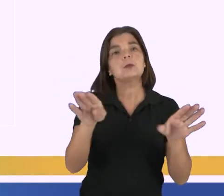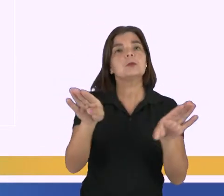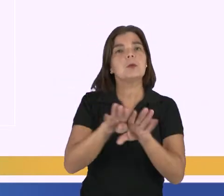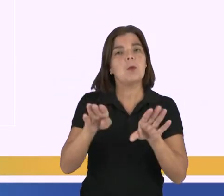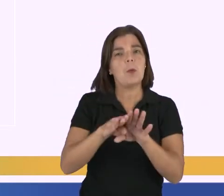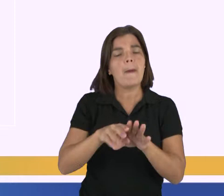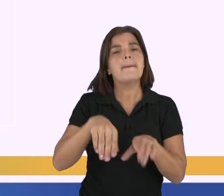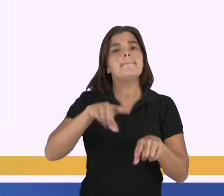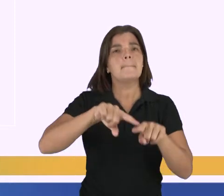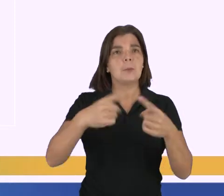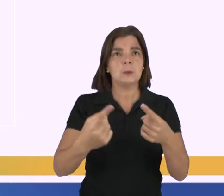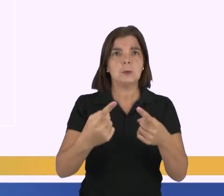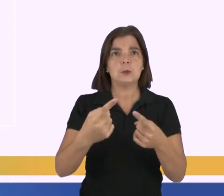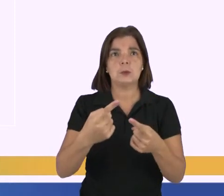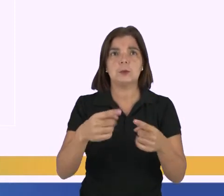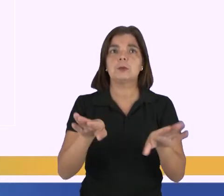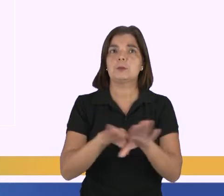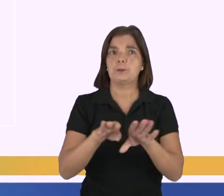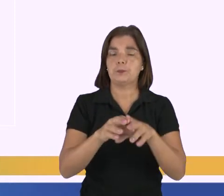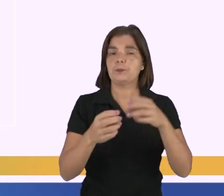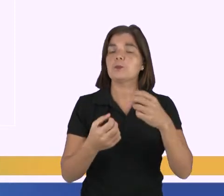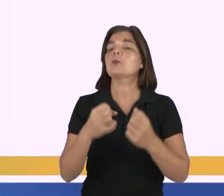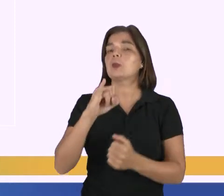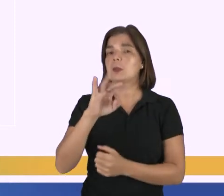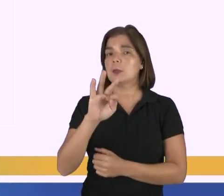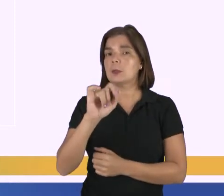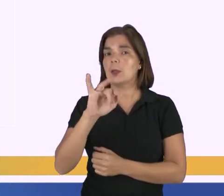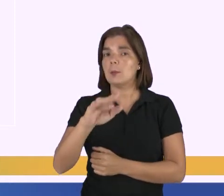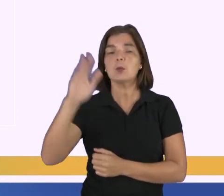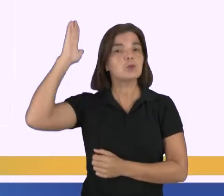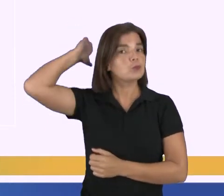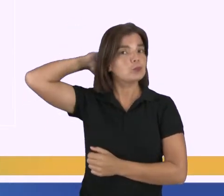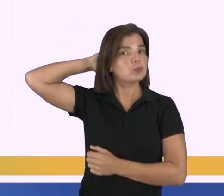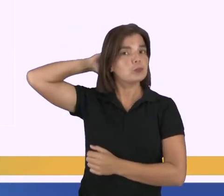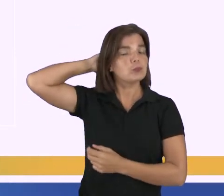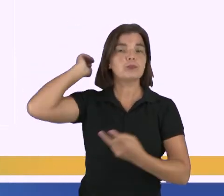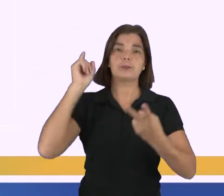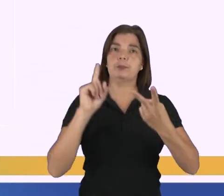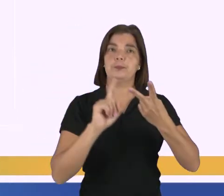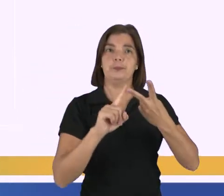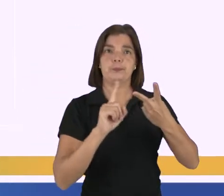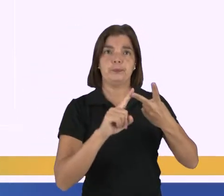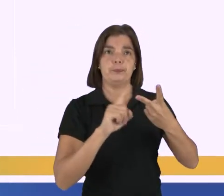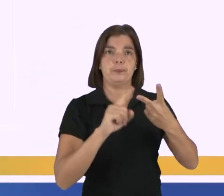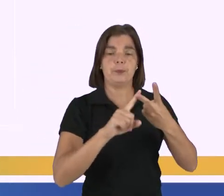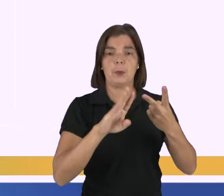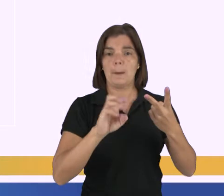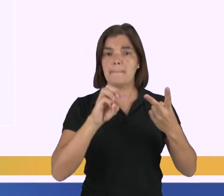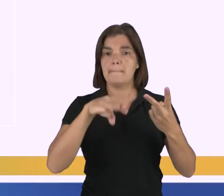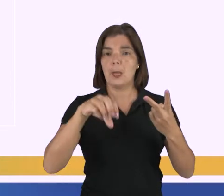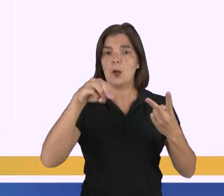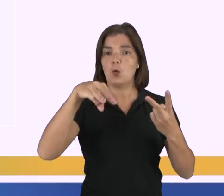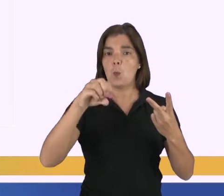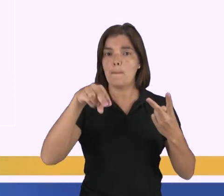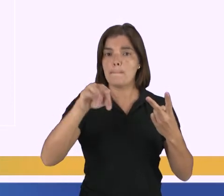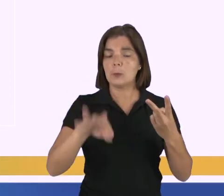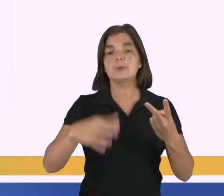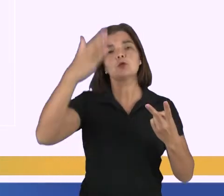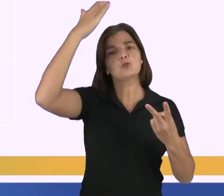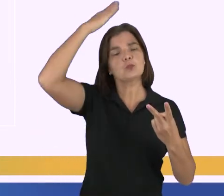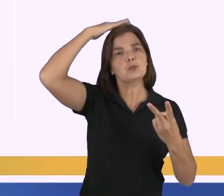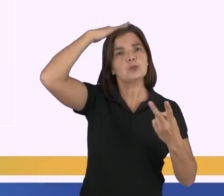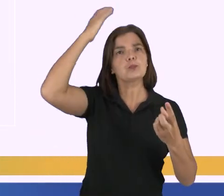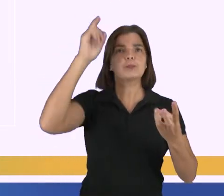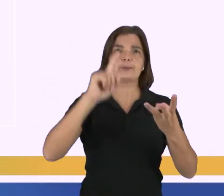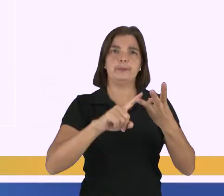maior quantidade são a usina hidrelétrica de Itaipu, no Paraná, a usina hidrelétrica de Belo Monte, no Pará, a